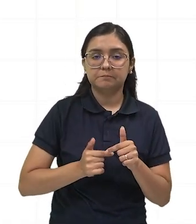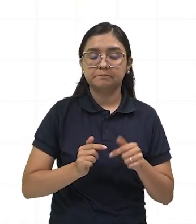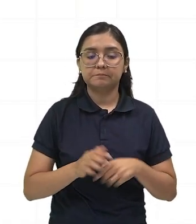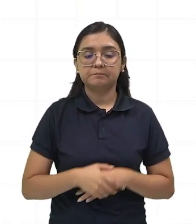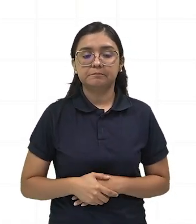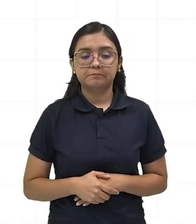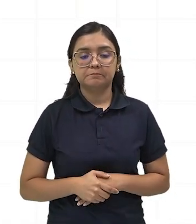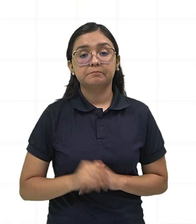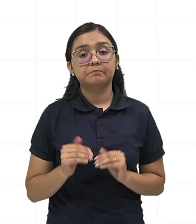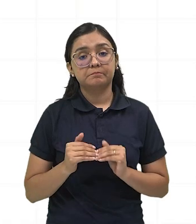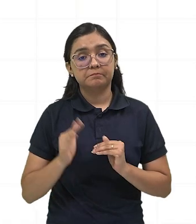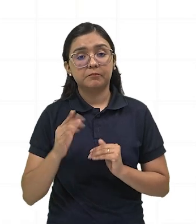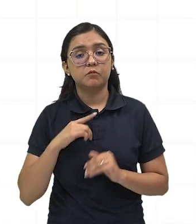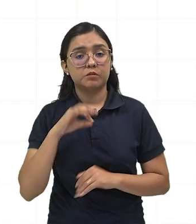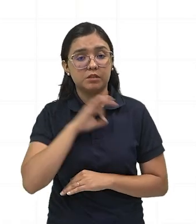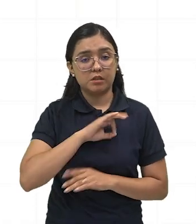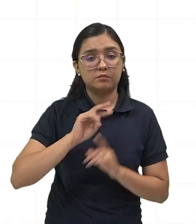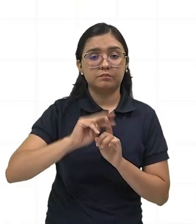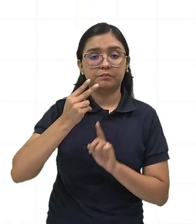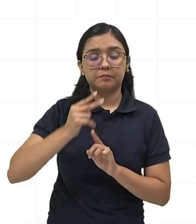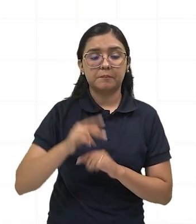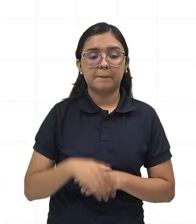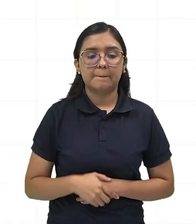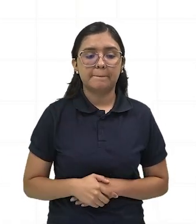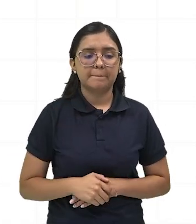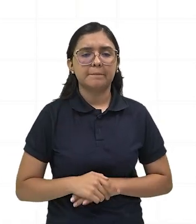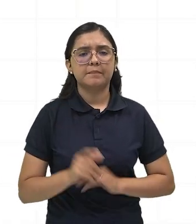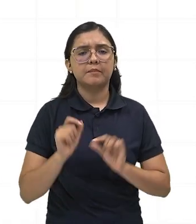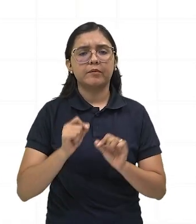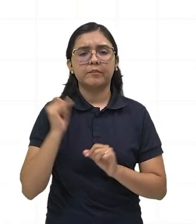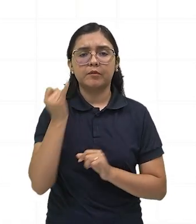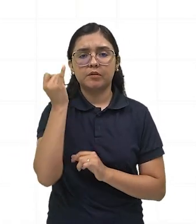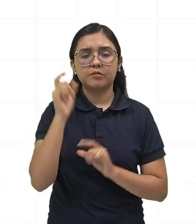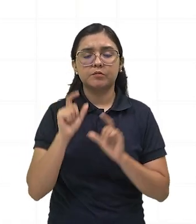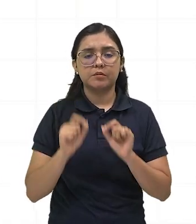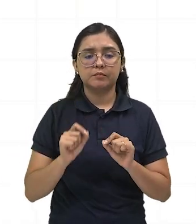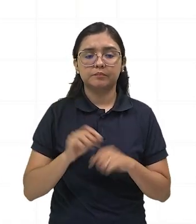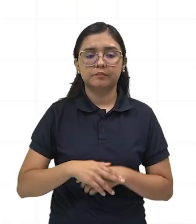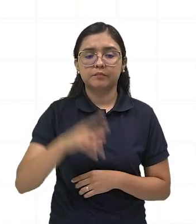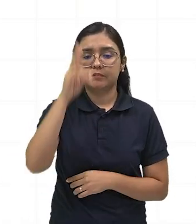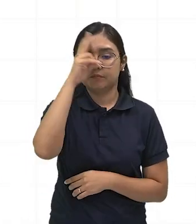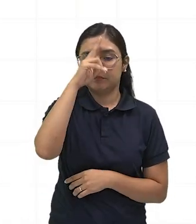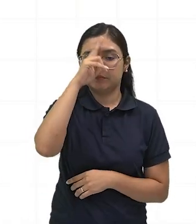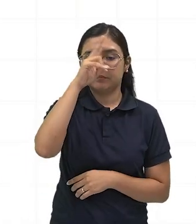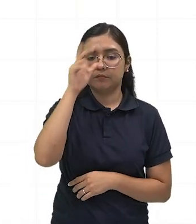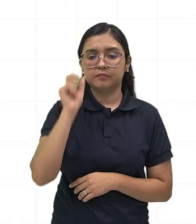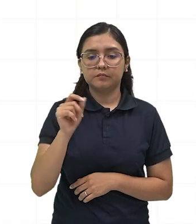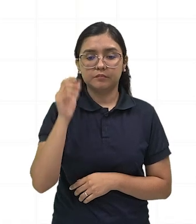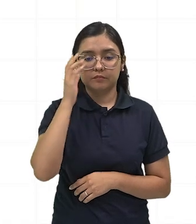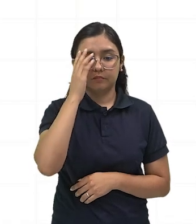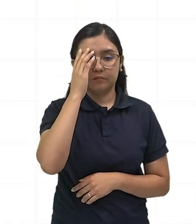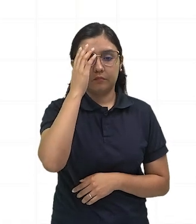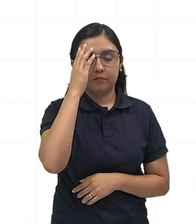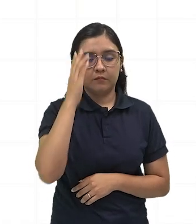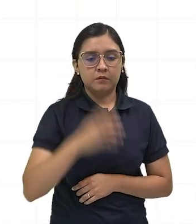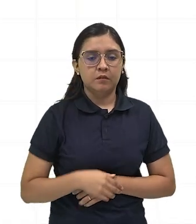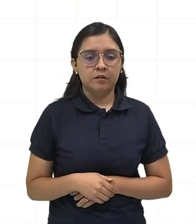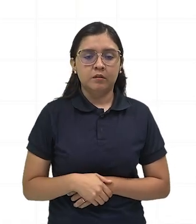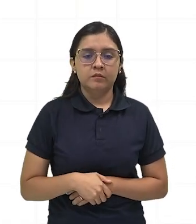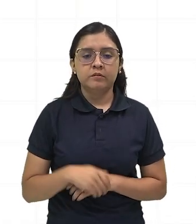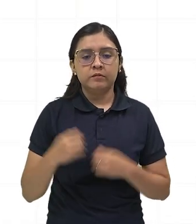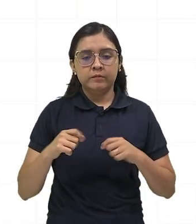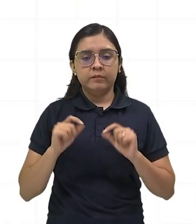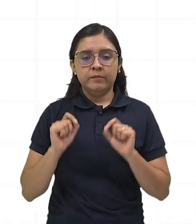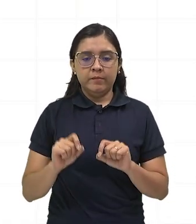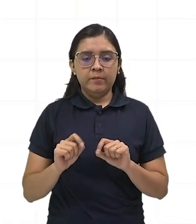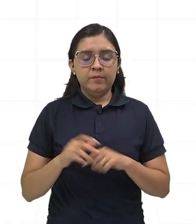né, mais ele vai receber. Agora, o que é importante? Não esquecermos aqui, né, porque tem que ter a constante